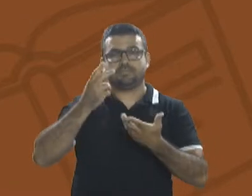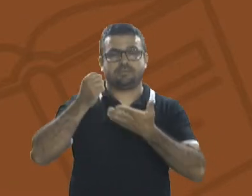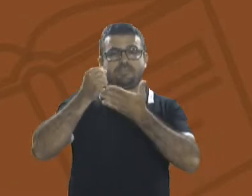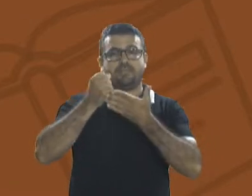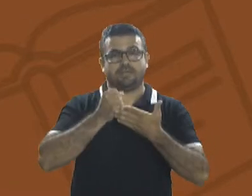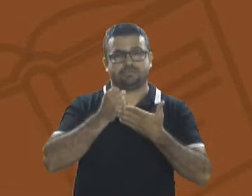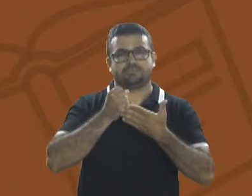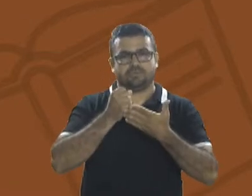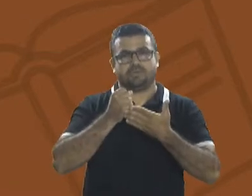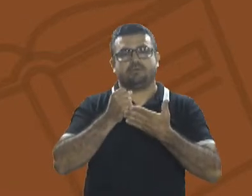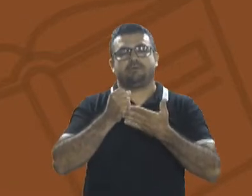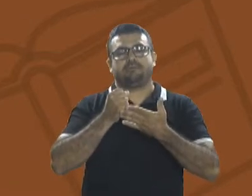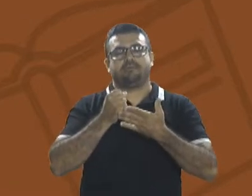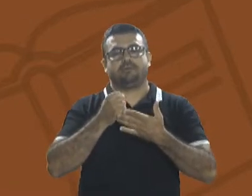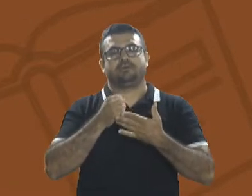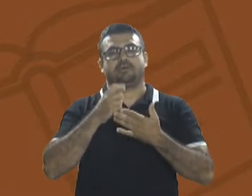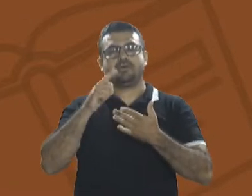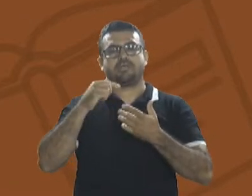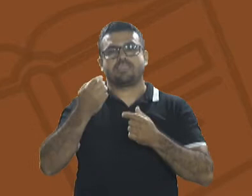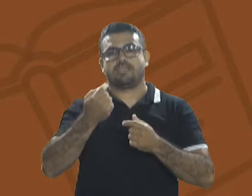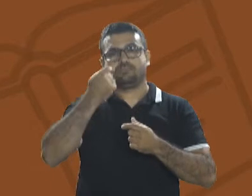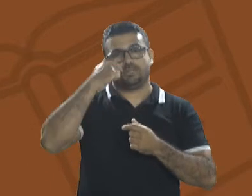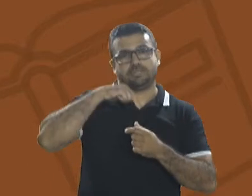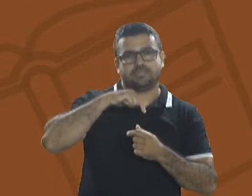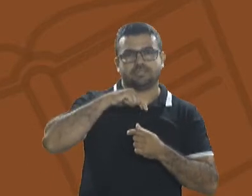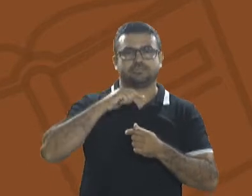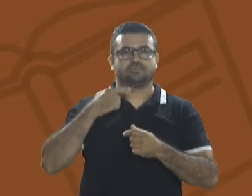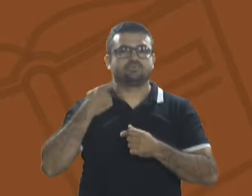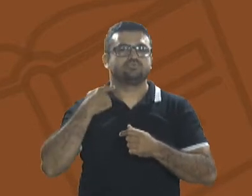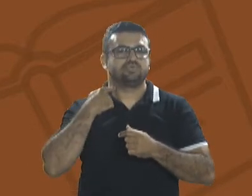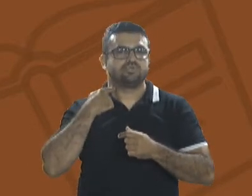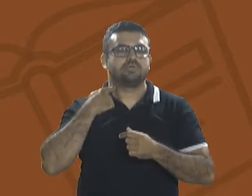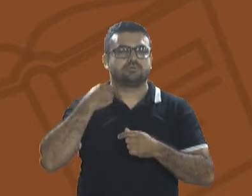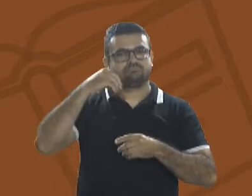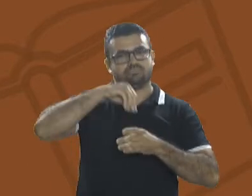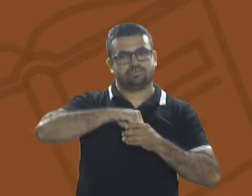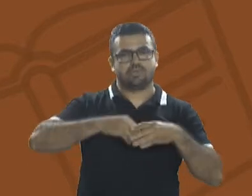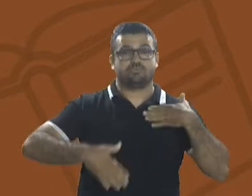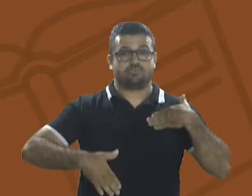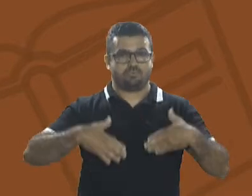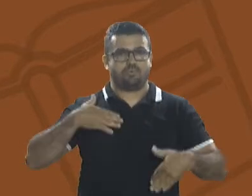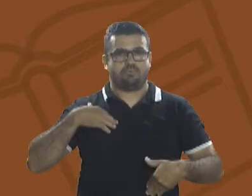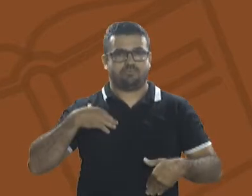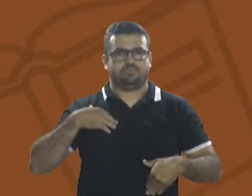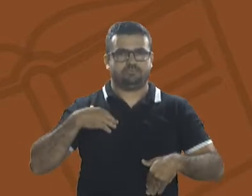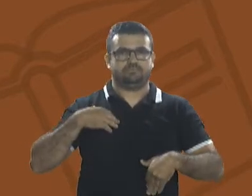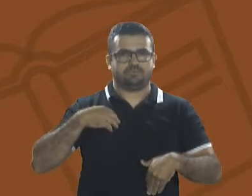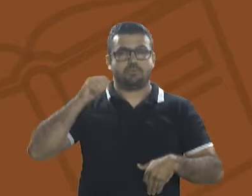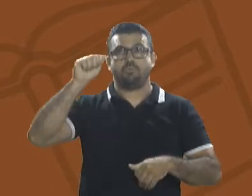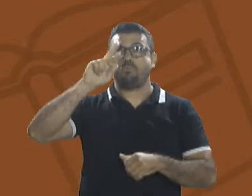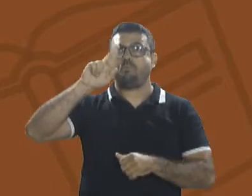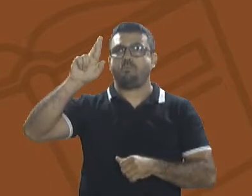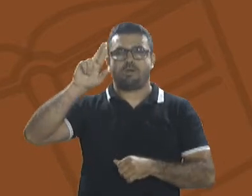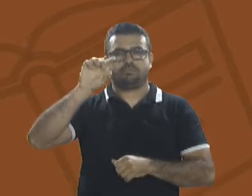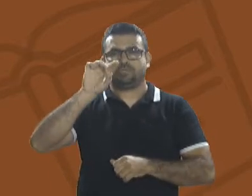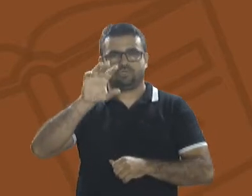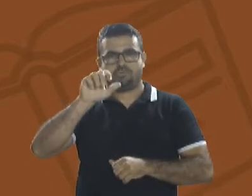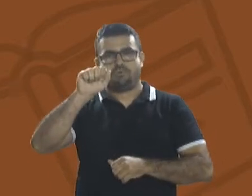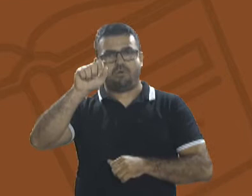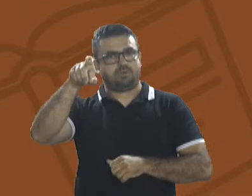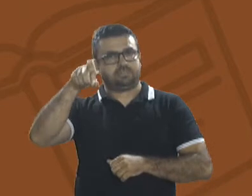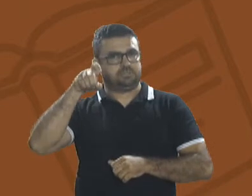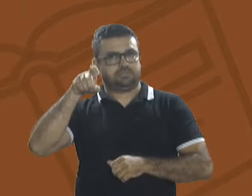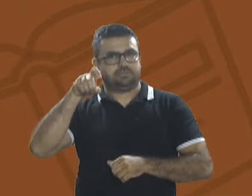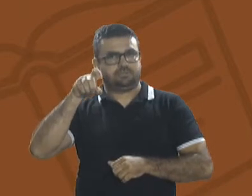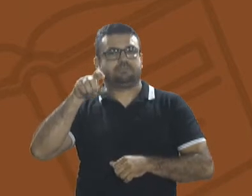que é formado, essa secreção que é formada no nariz, é capturar as partículas que estão no ar. Então, no ar não só tem oxigênio, tem outras substâncias,